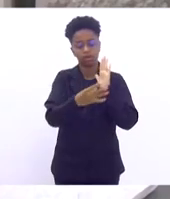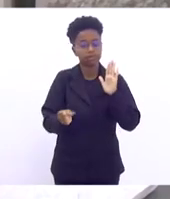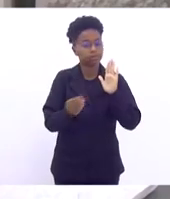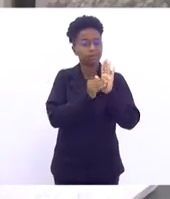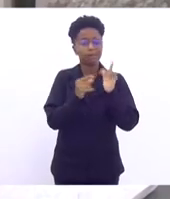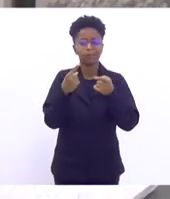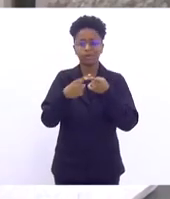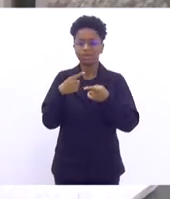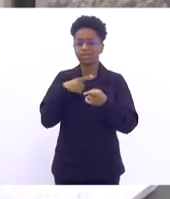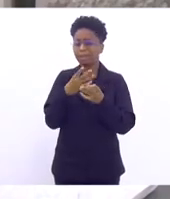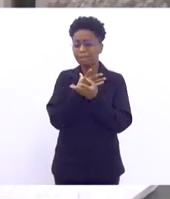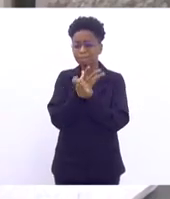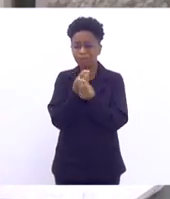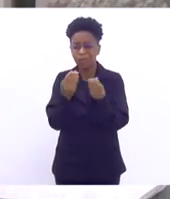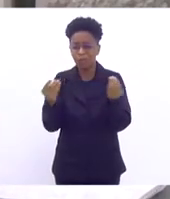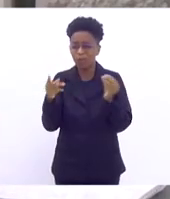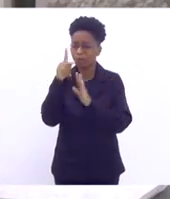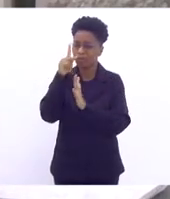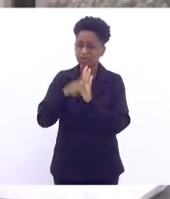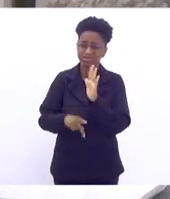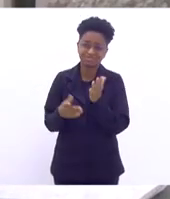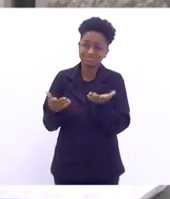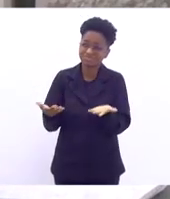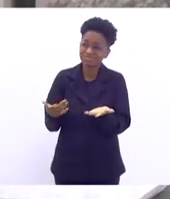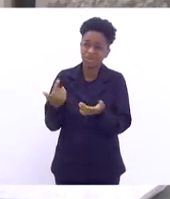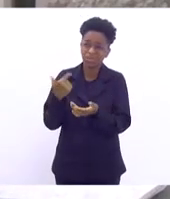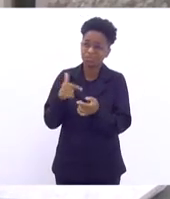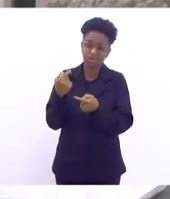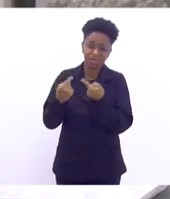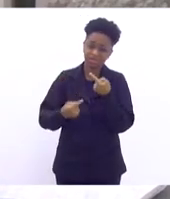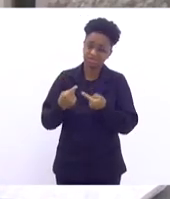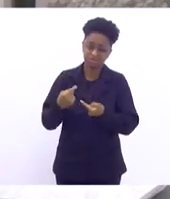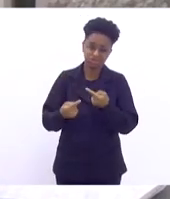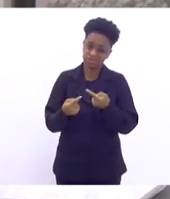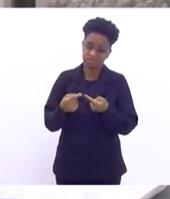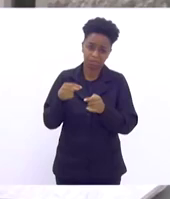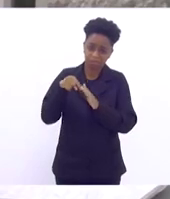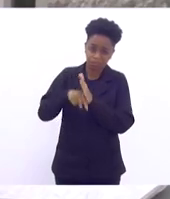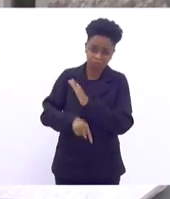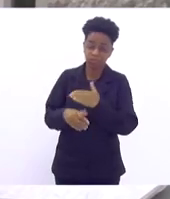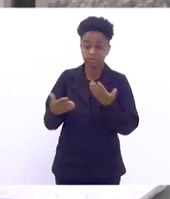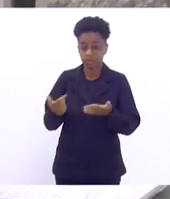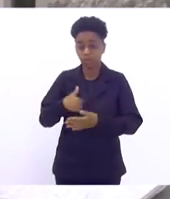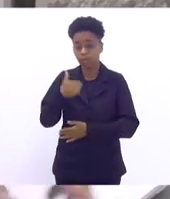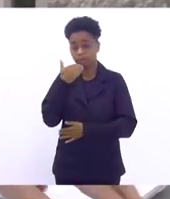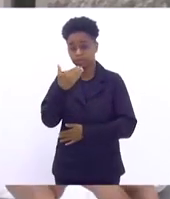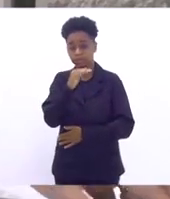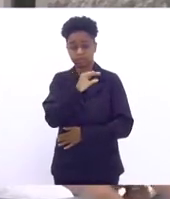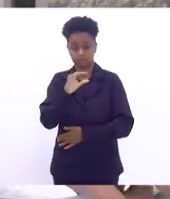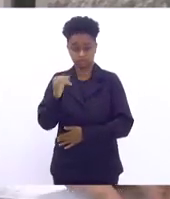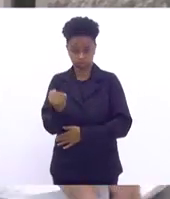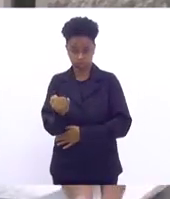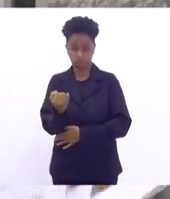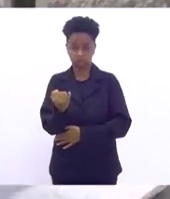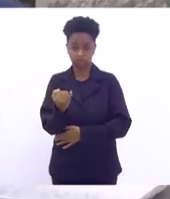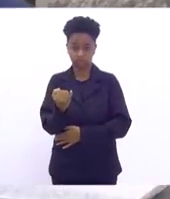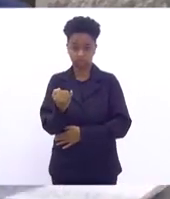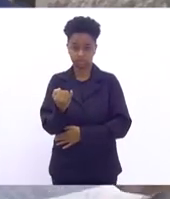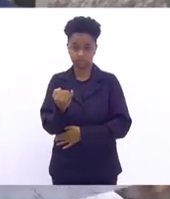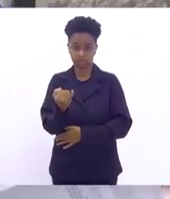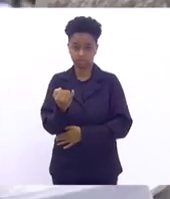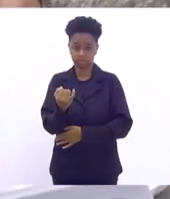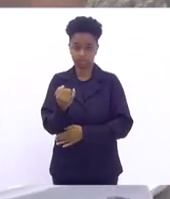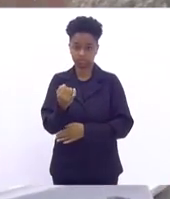se deparado aqui com muitos projetos de inclusão de canetário quem tese não tem grande discussões então pedir a ccj que faça aqui uma uma inclusão